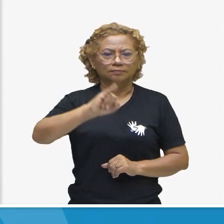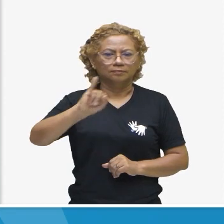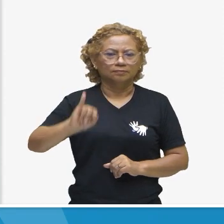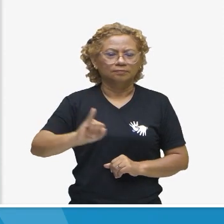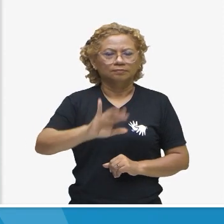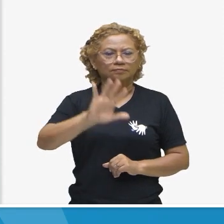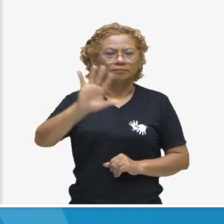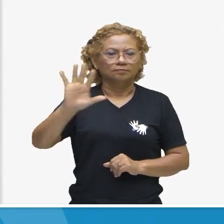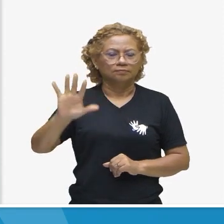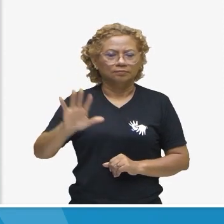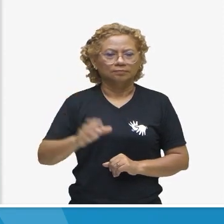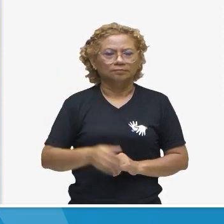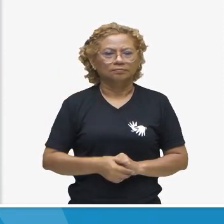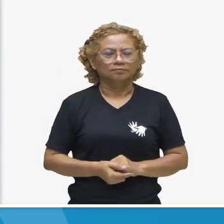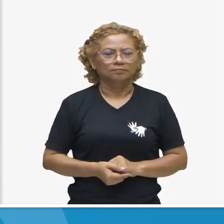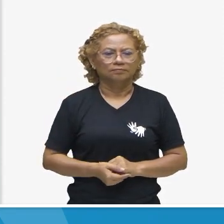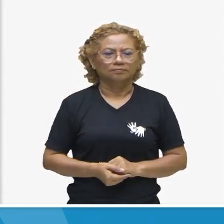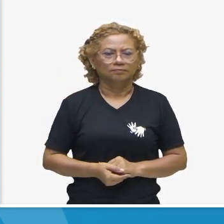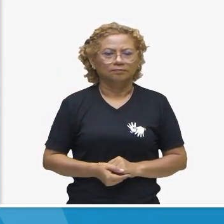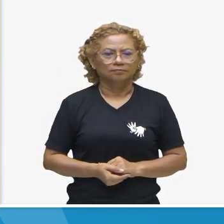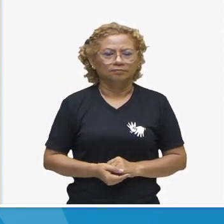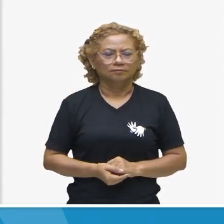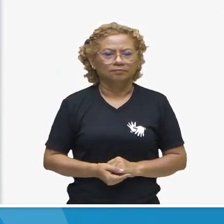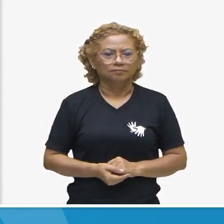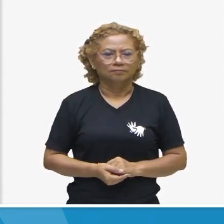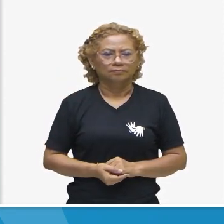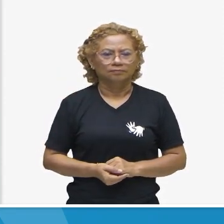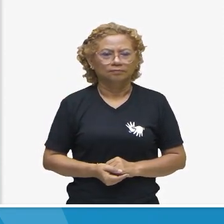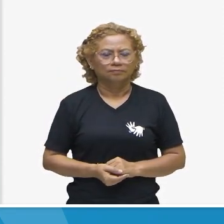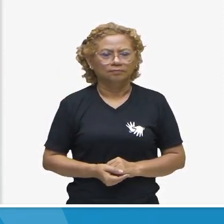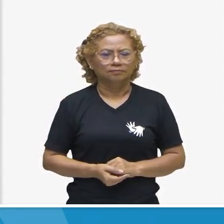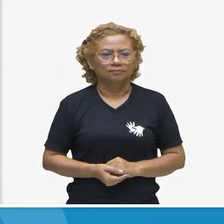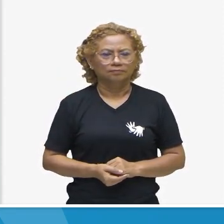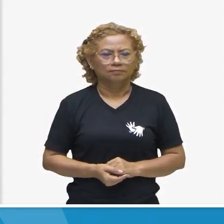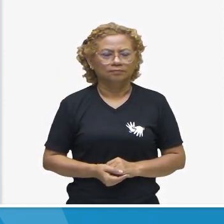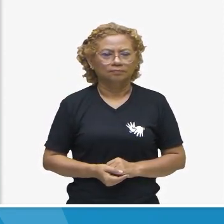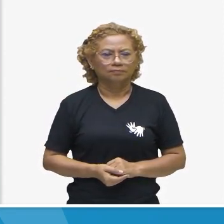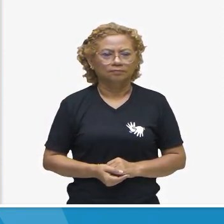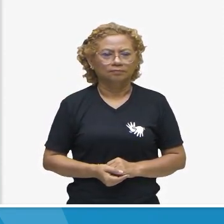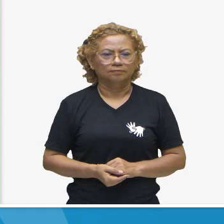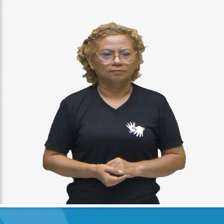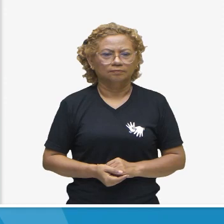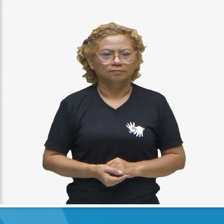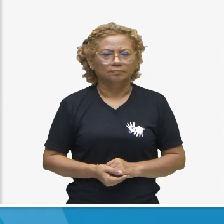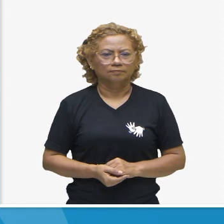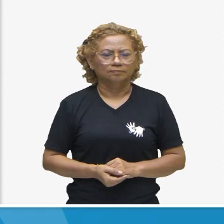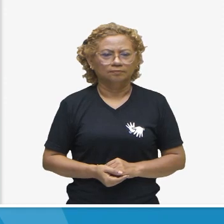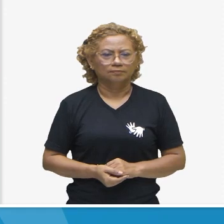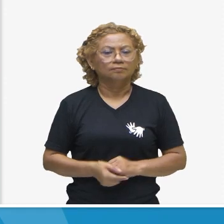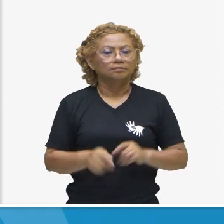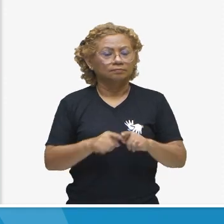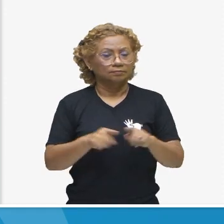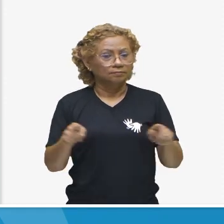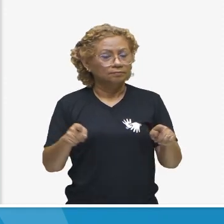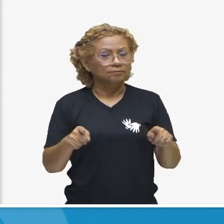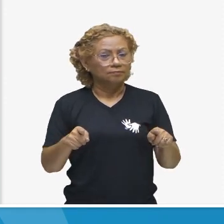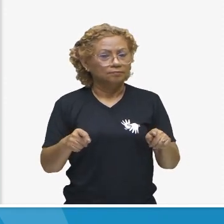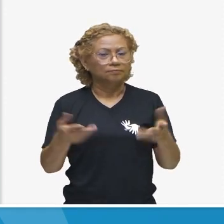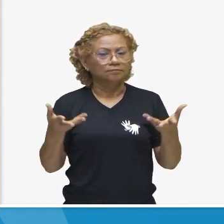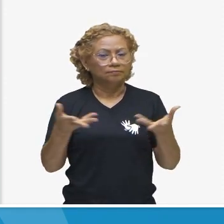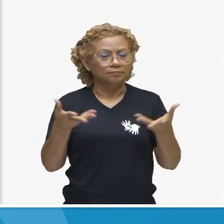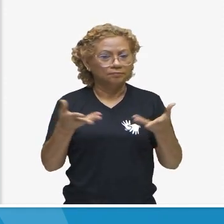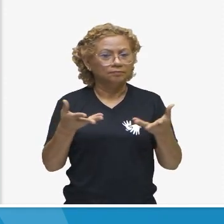vai projetar uma imagem sobre esse plano, ok? Só que agora, nós